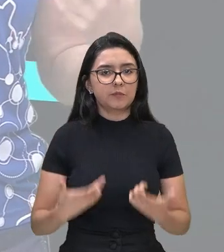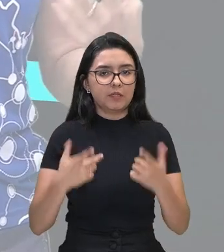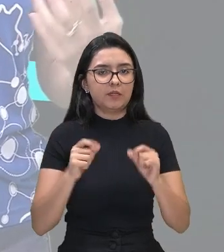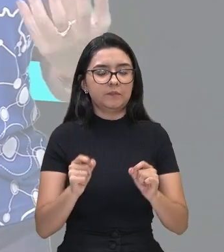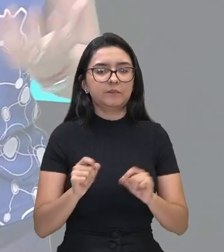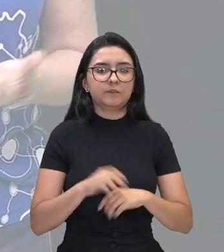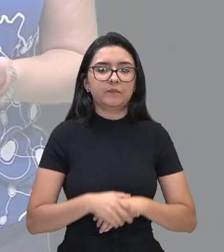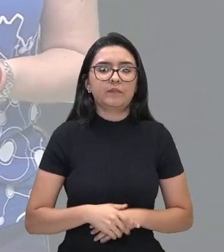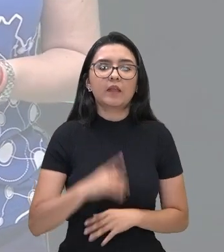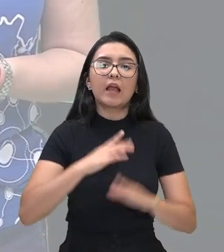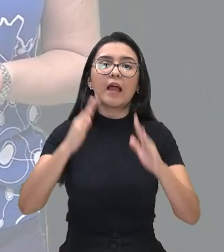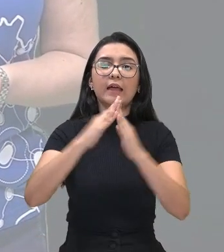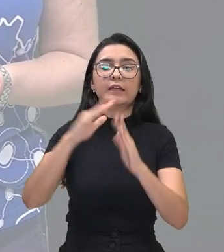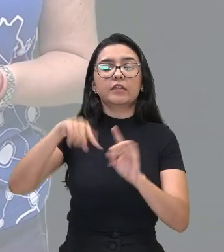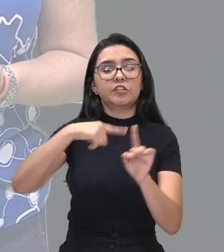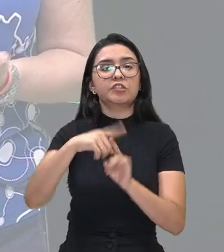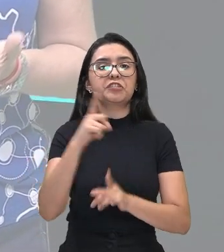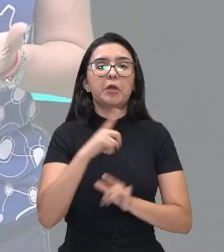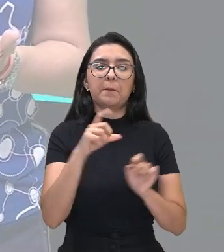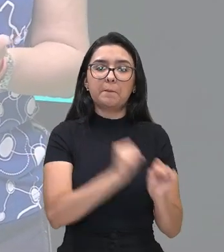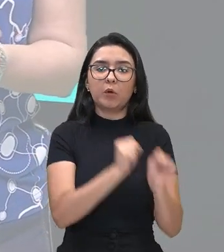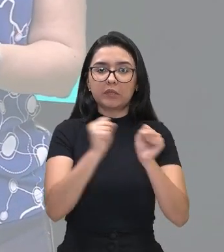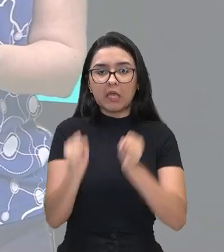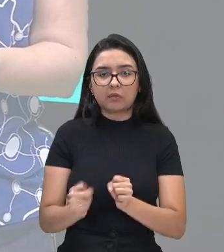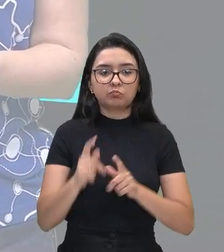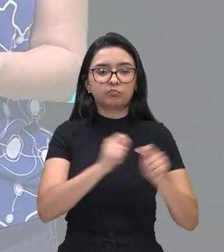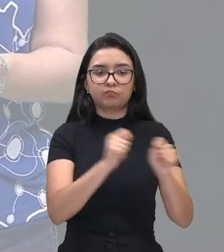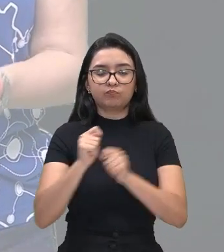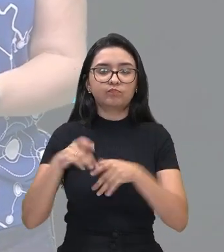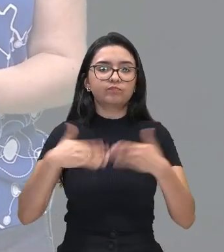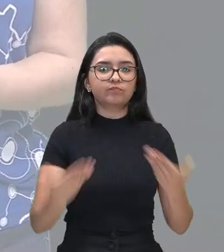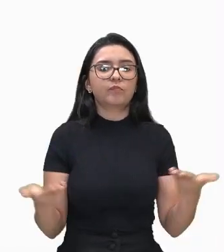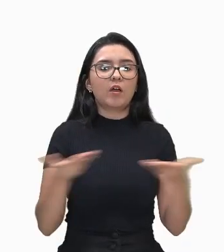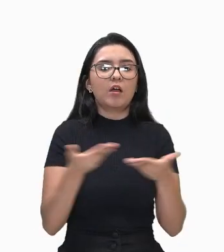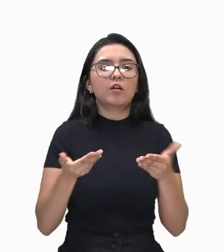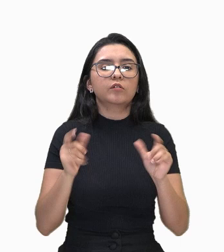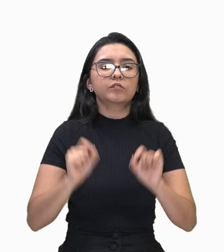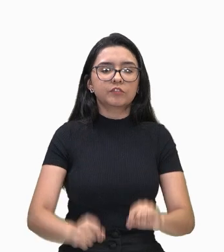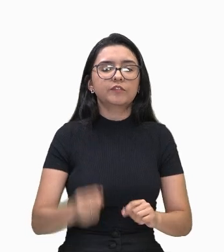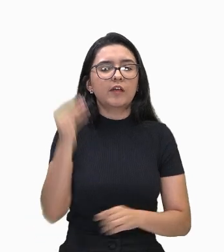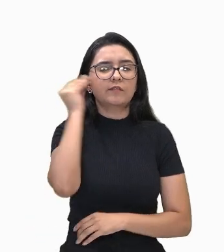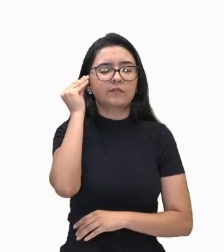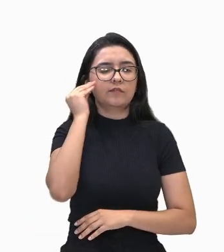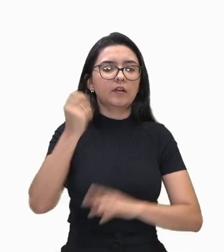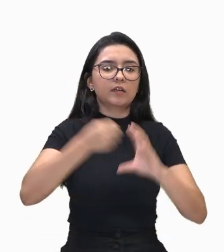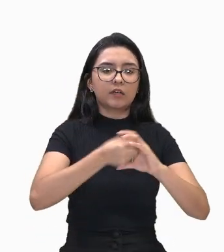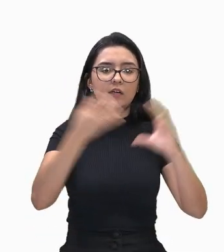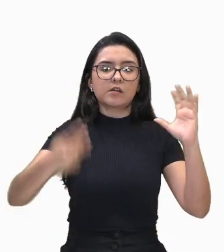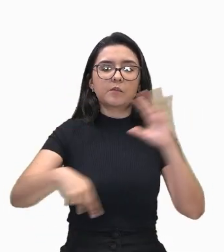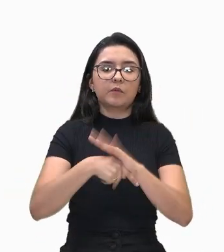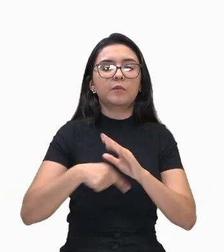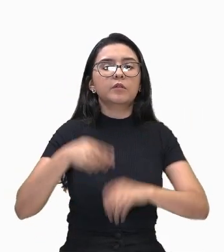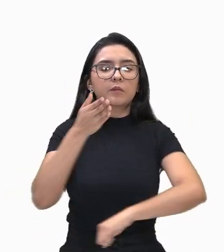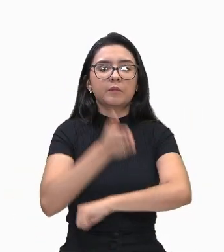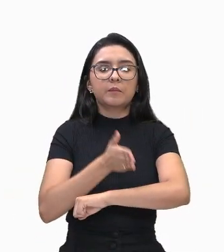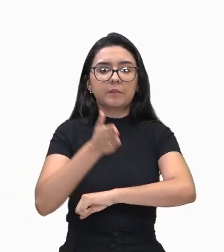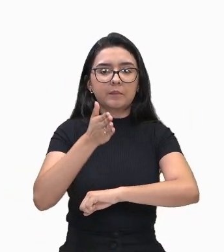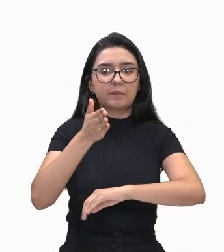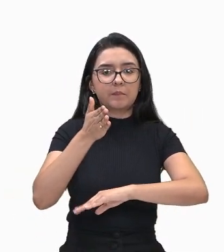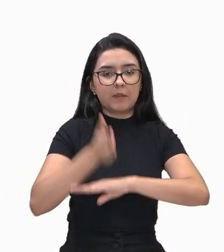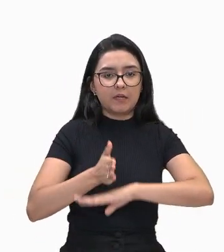vocês, a igreja detinha grande poder. E agora vamos falar sobre as características da Idade Média.